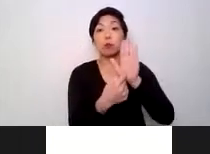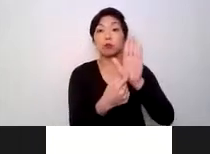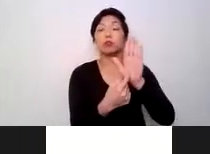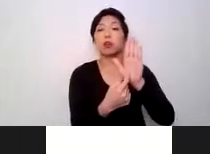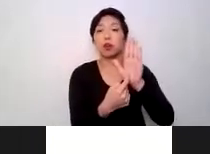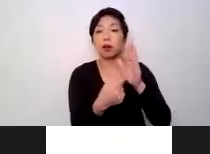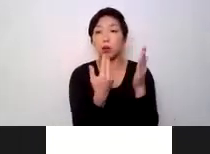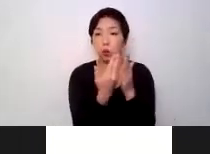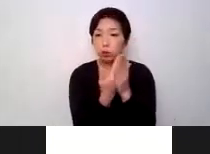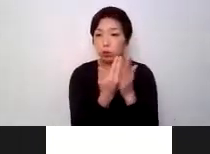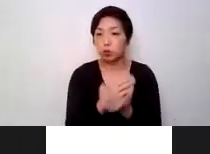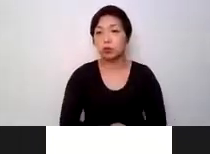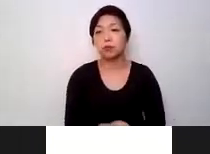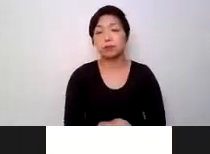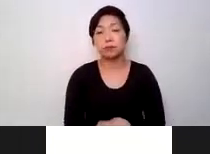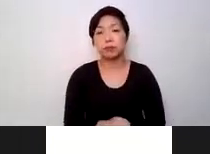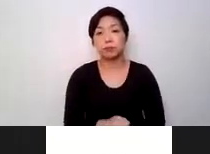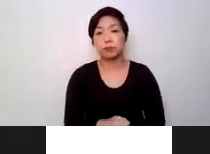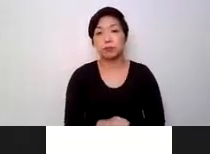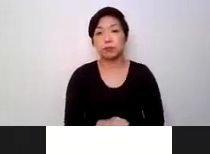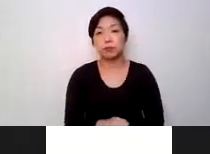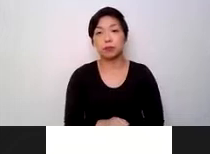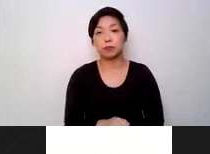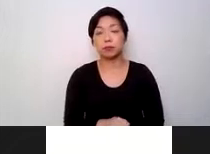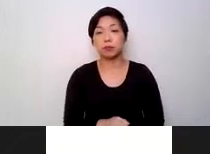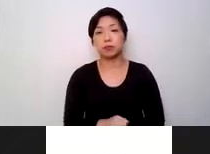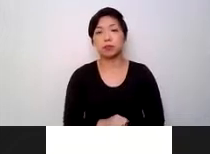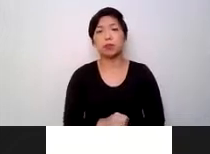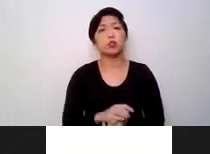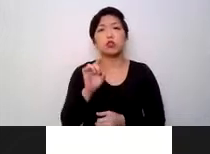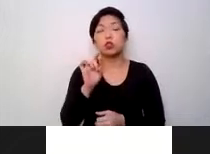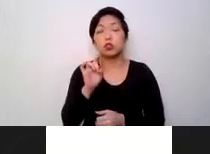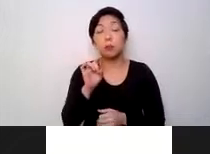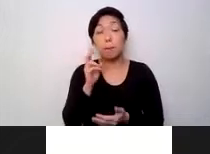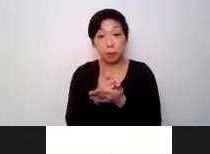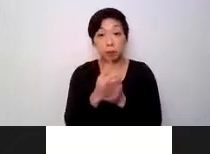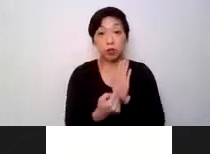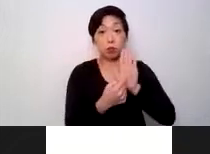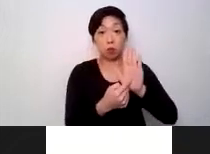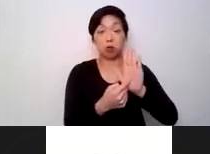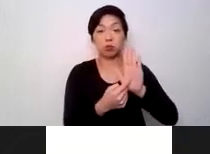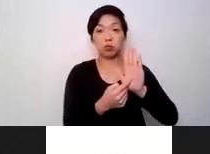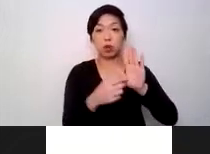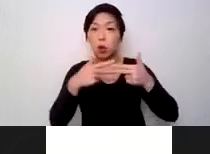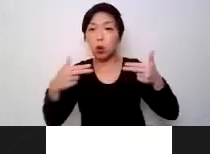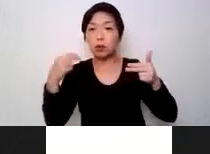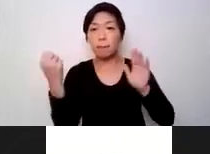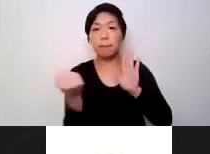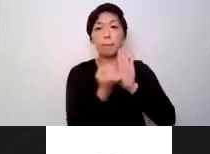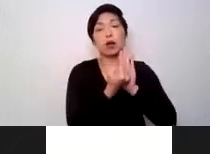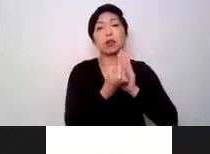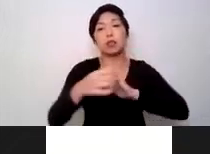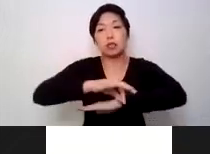corre sobre ele e mesmo que a gente traga exemplares aqui que são de arquitetos estrangeiros ou que estudaram